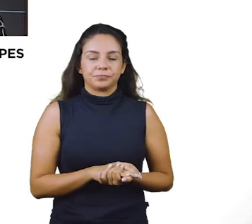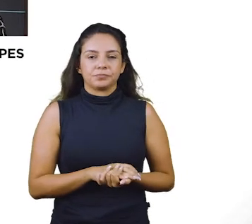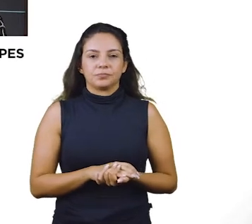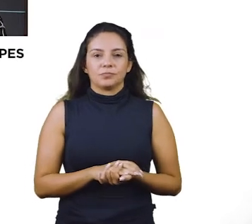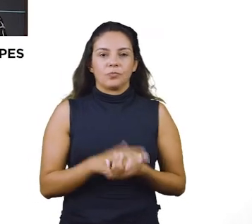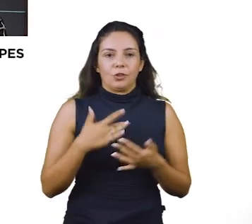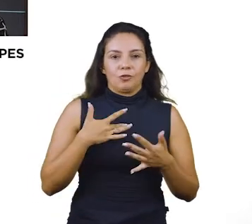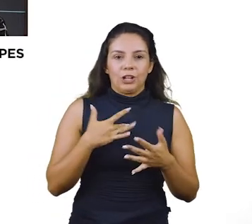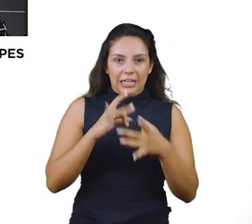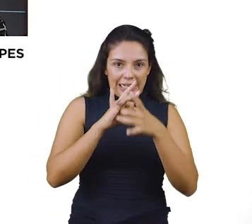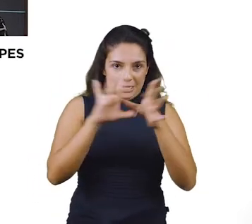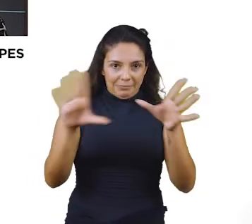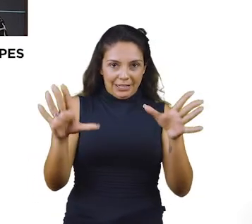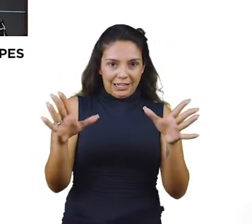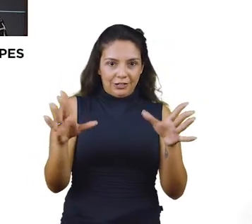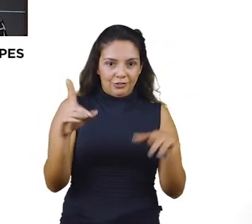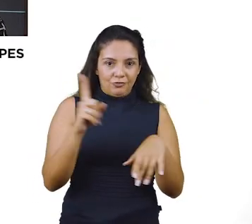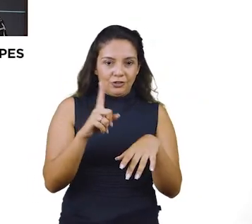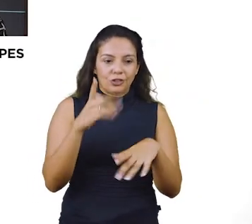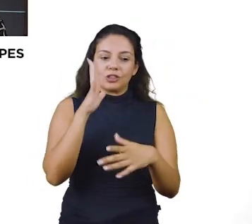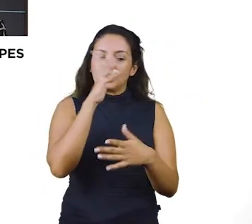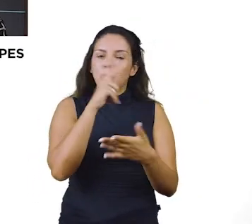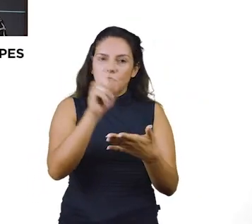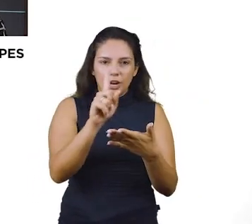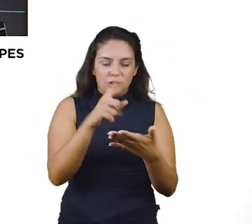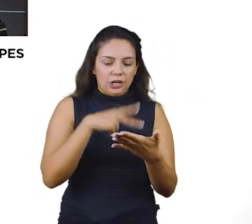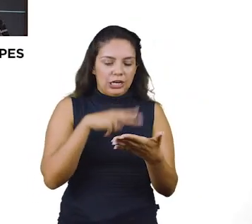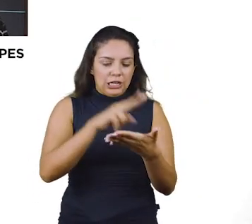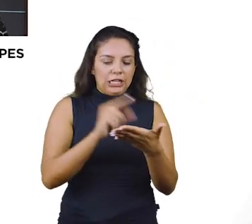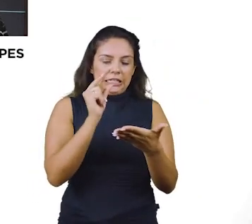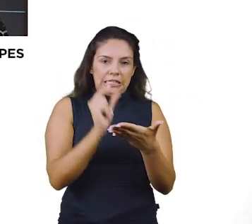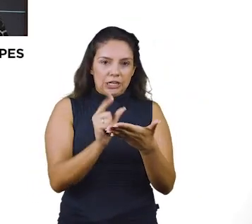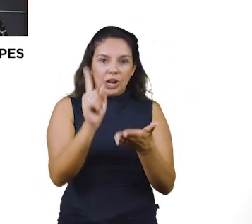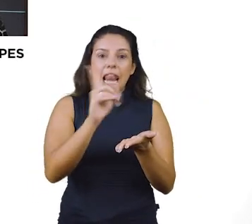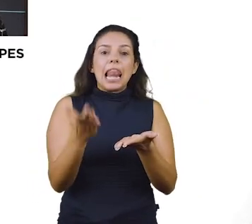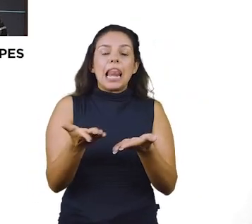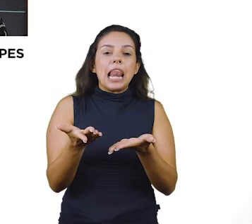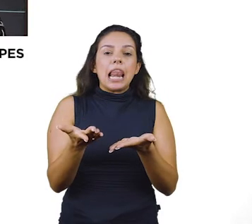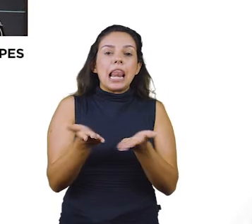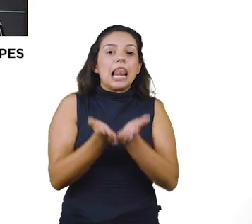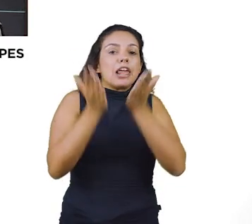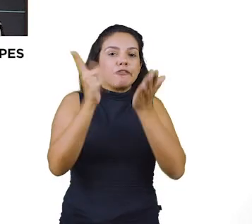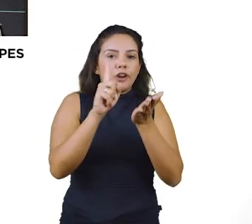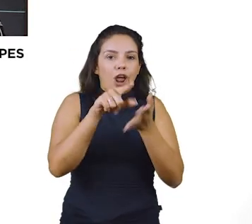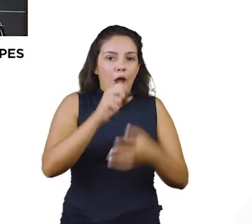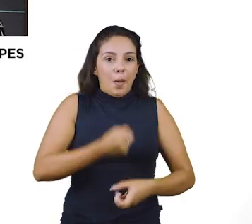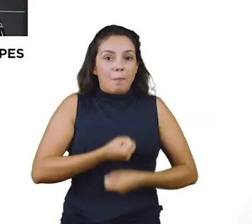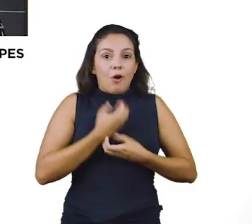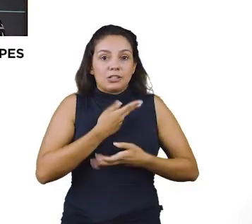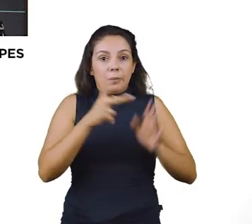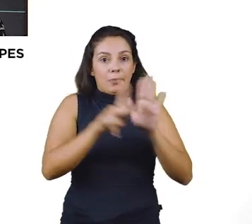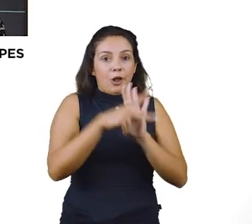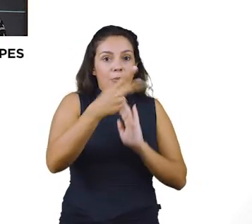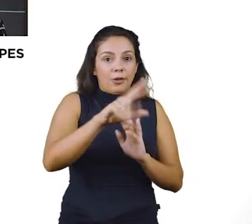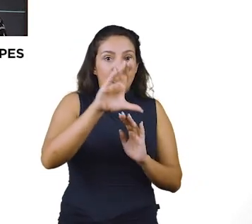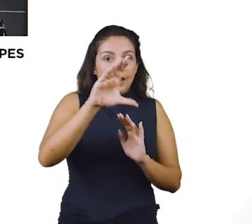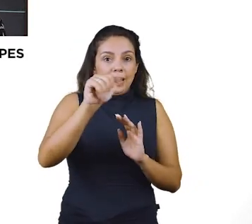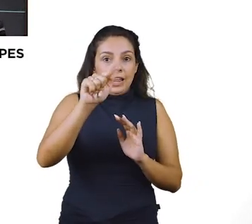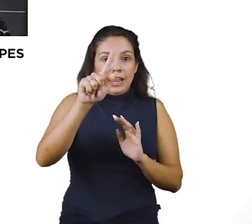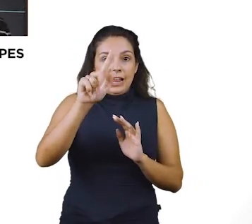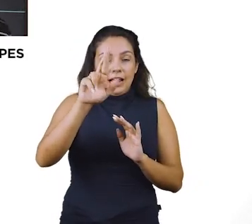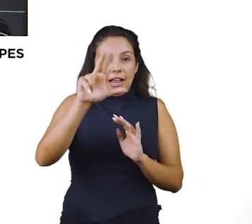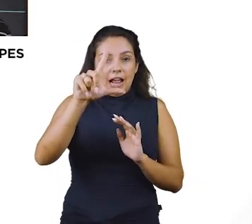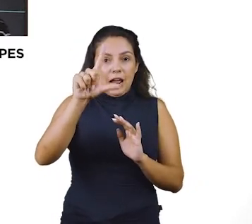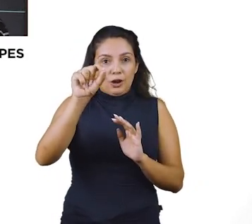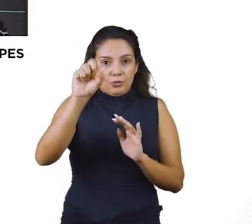então, tomar liberdade, eu acho que não vai demorar muito, vou ler um trecho não do livro, mas do poema Casa do Vestido.